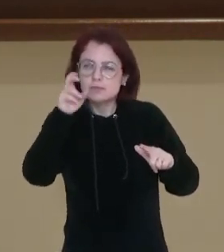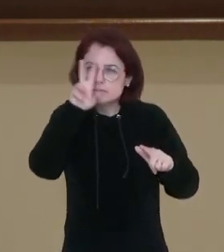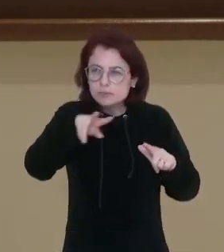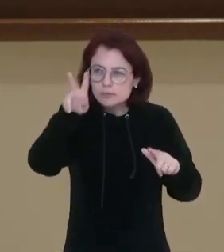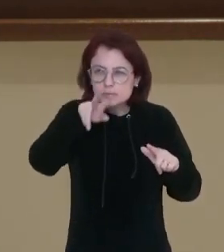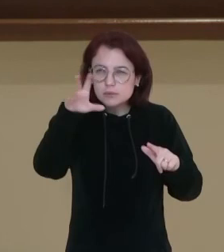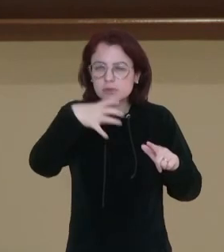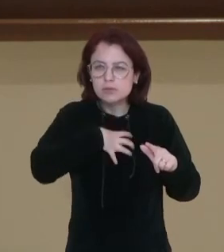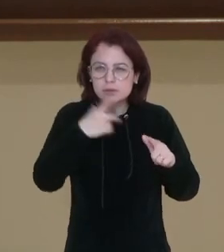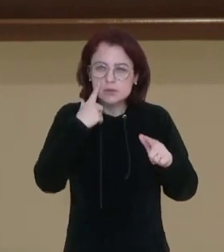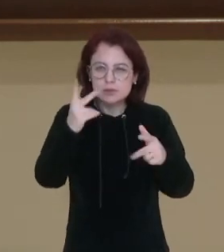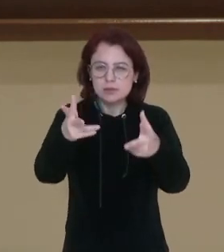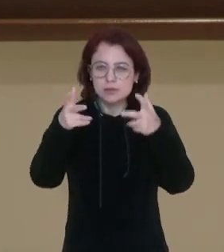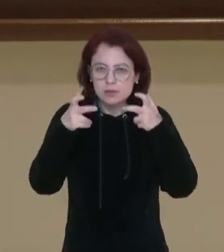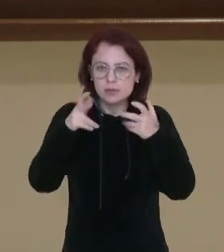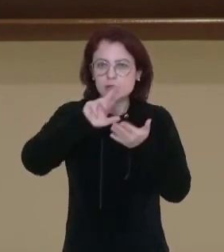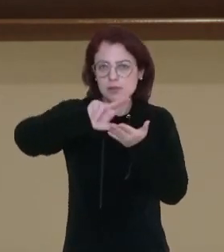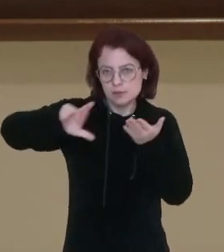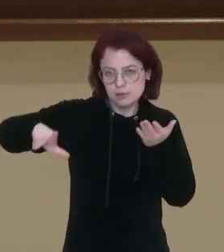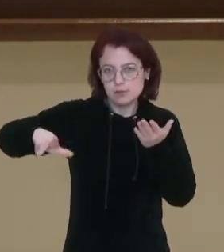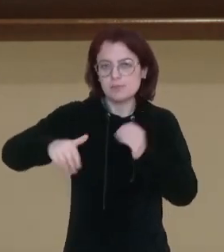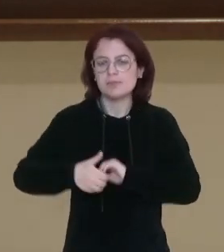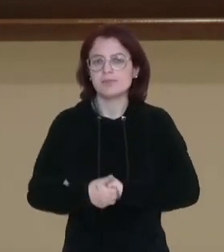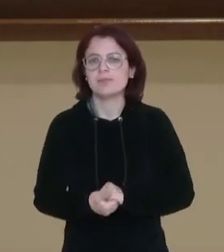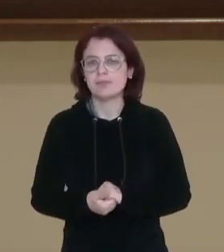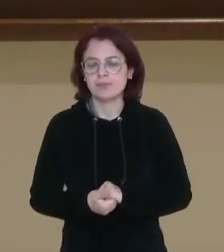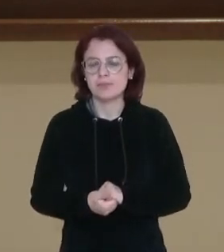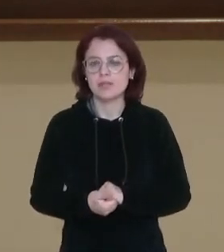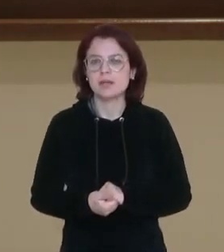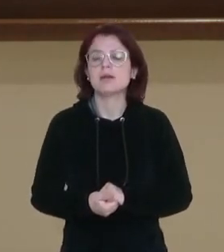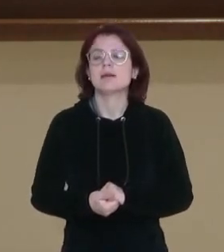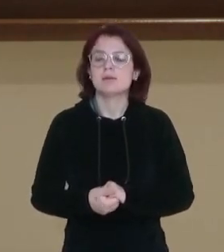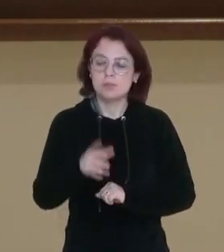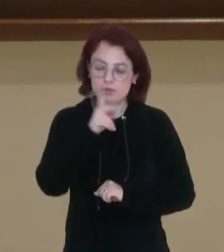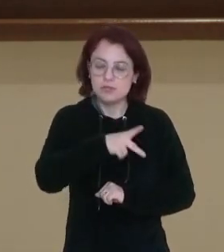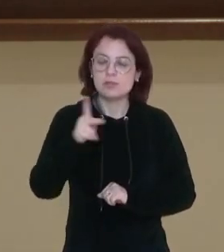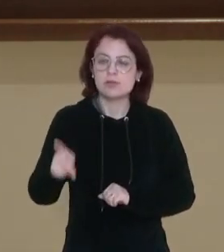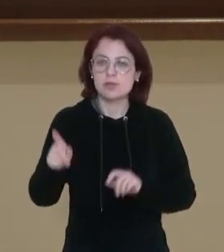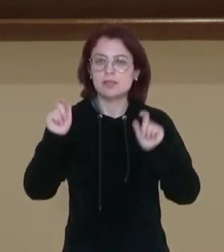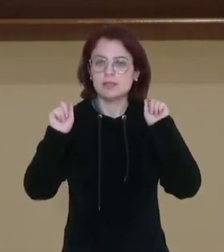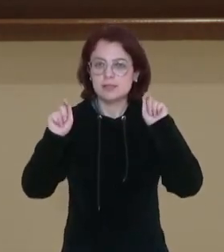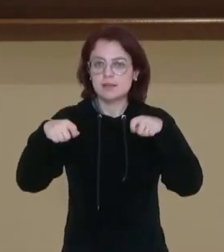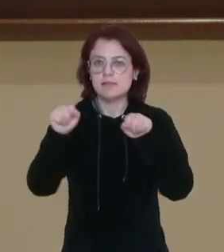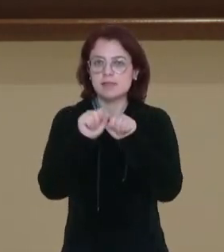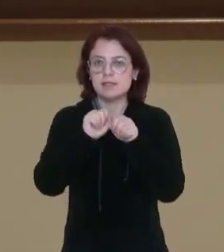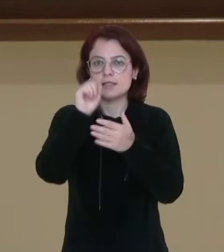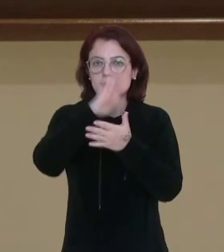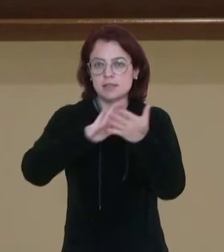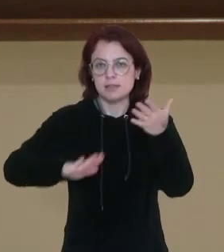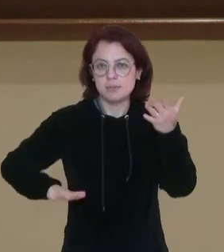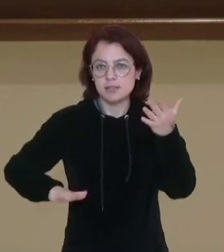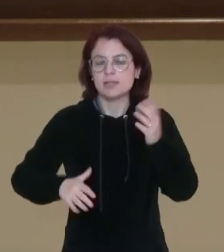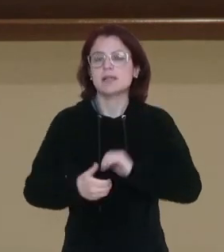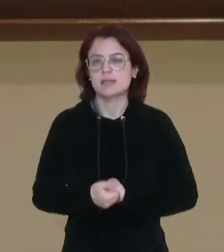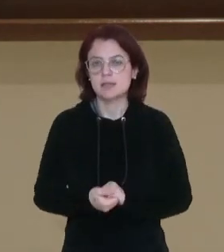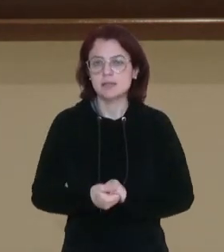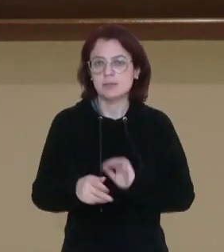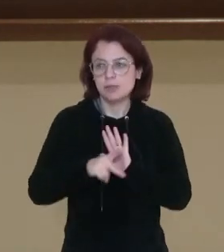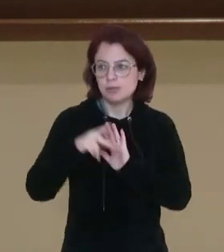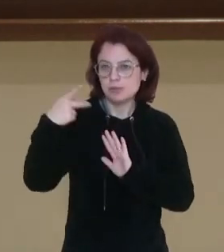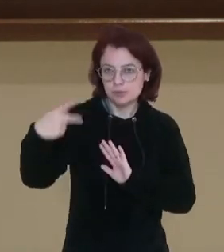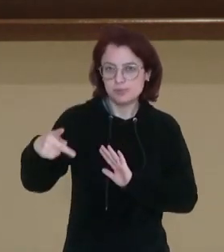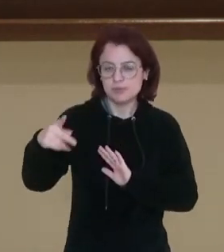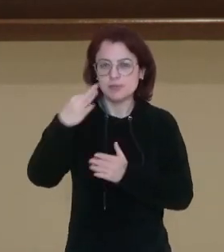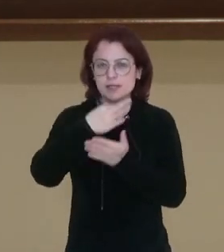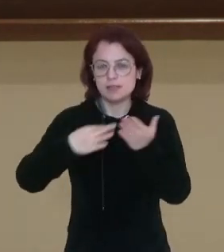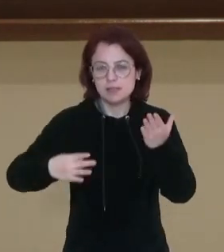consigam perceber quais são as características das lendas, né? O professor também pode fazer atividades de interpretação dos textos,